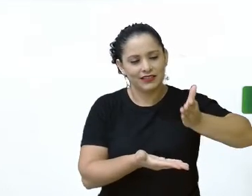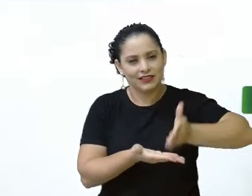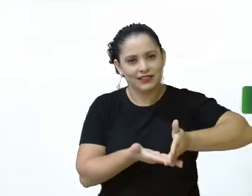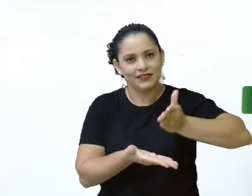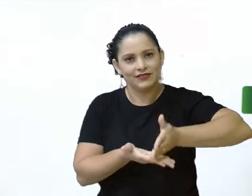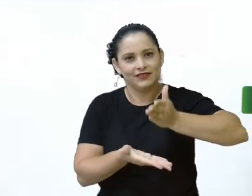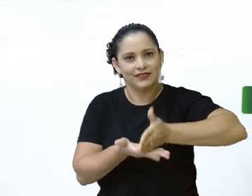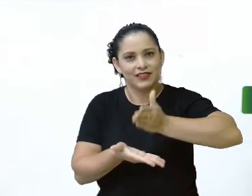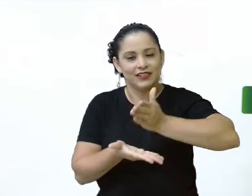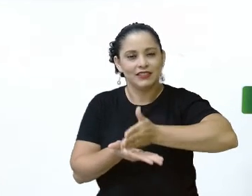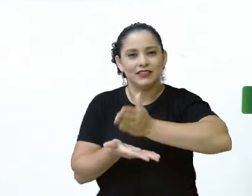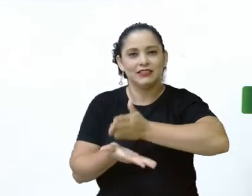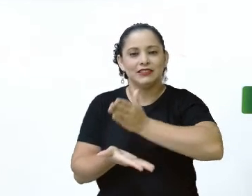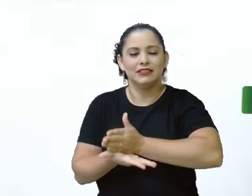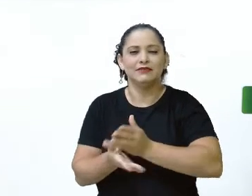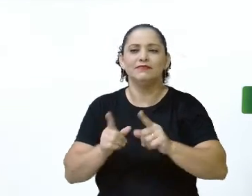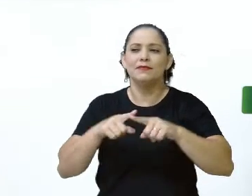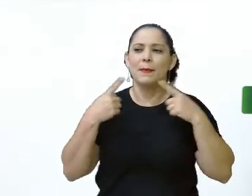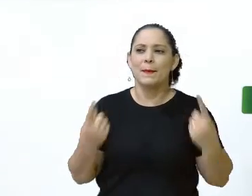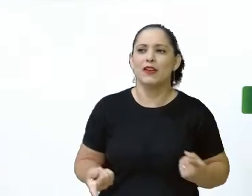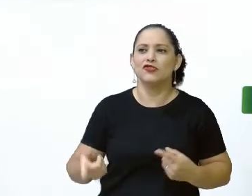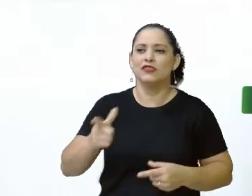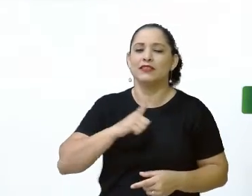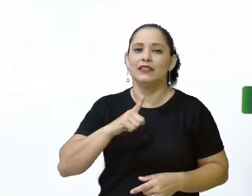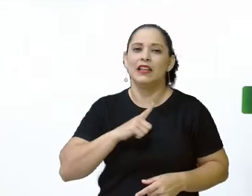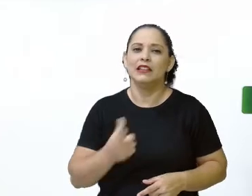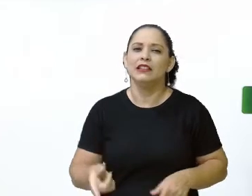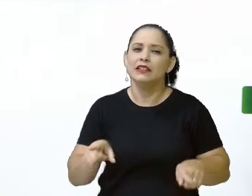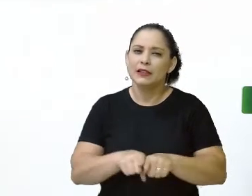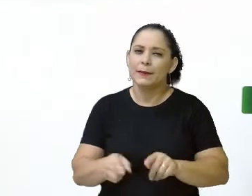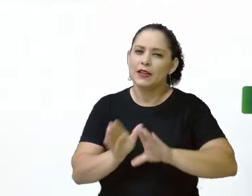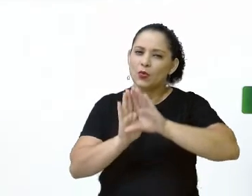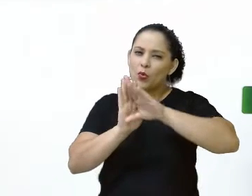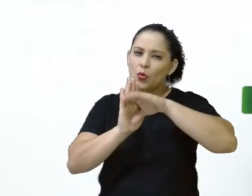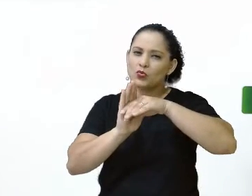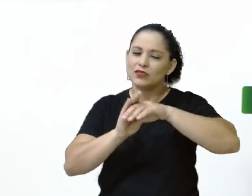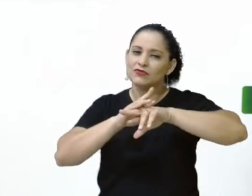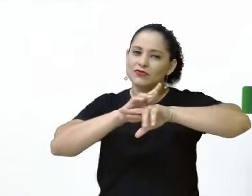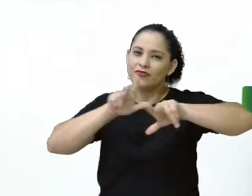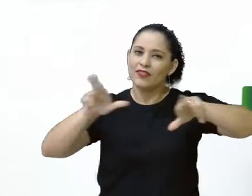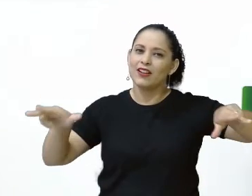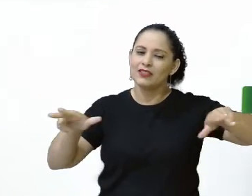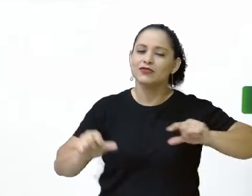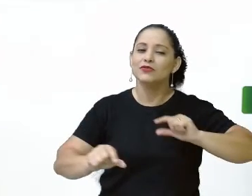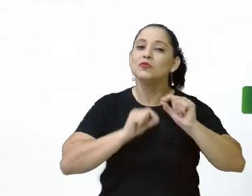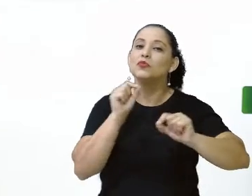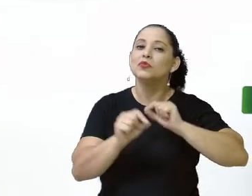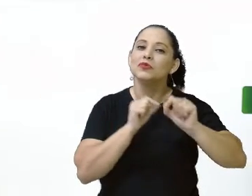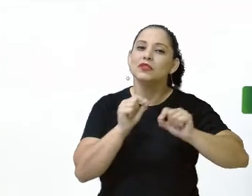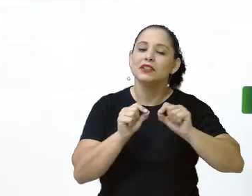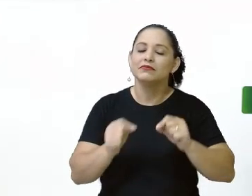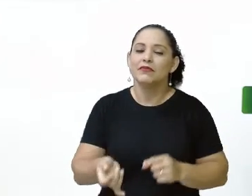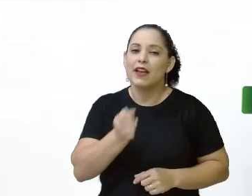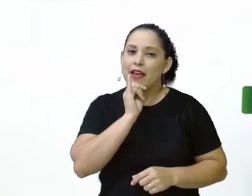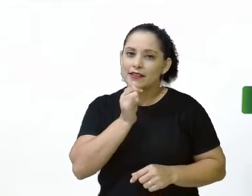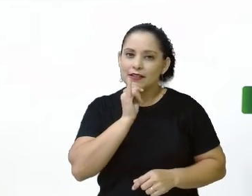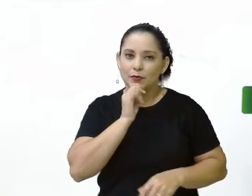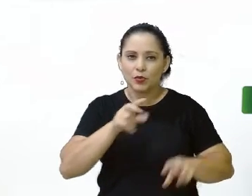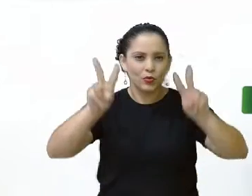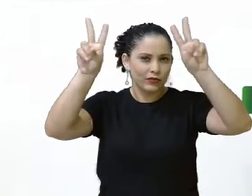de dividir. Mas eu também tenho outros conceitos, né? Por exemplo, eu posso falar